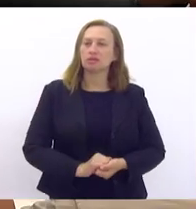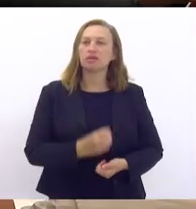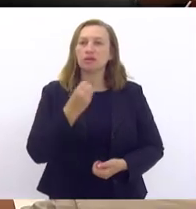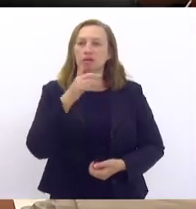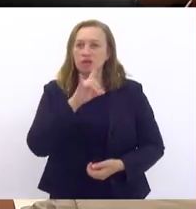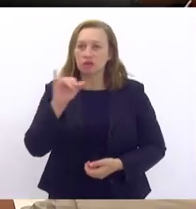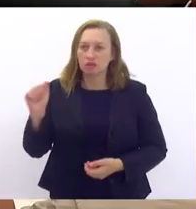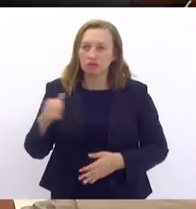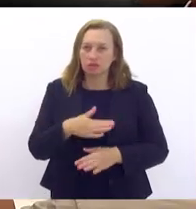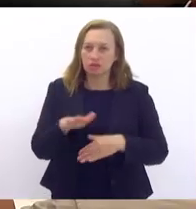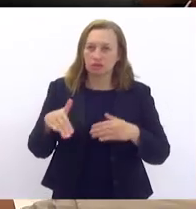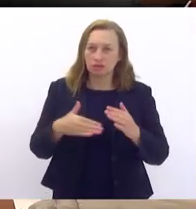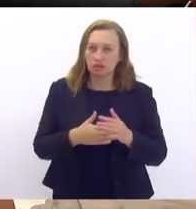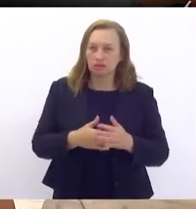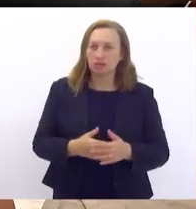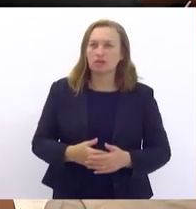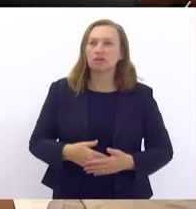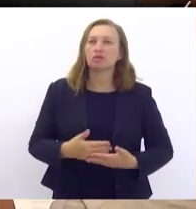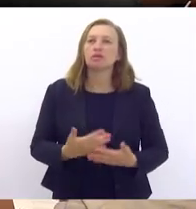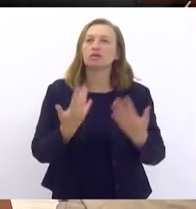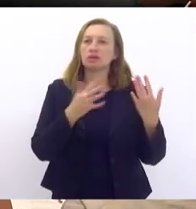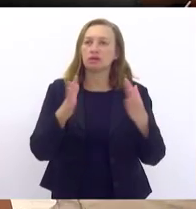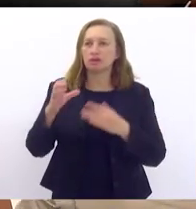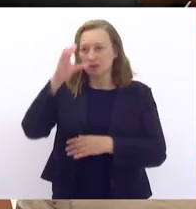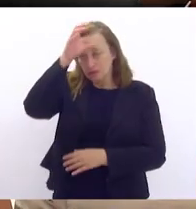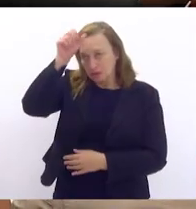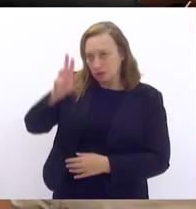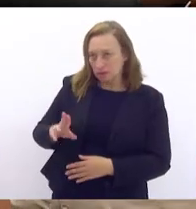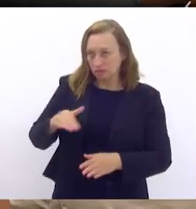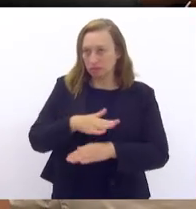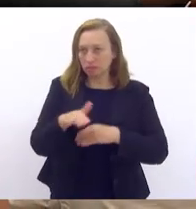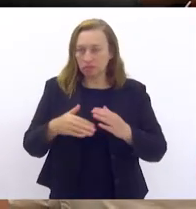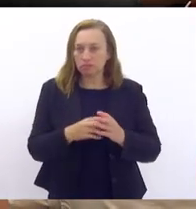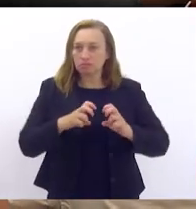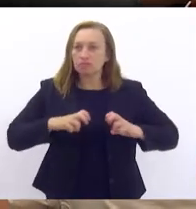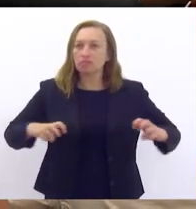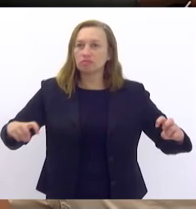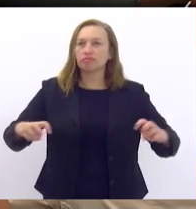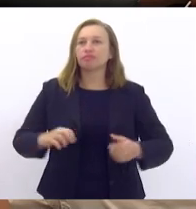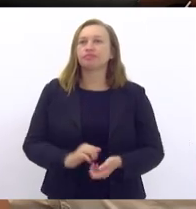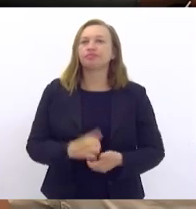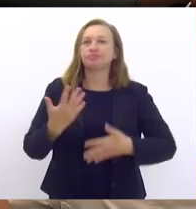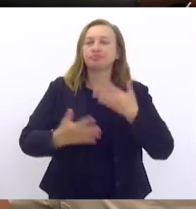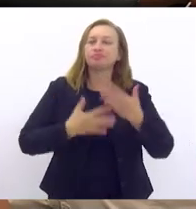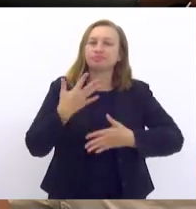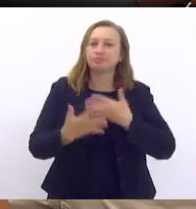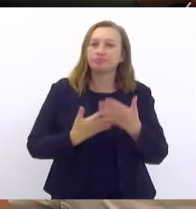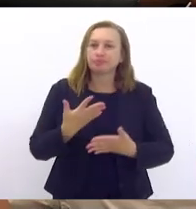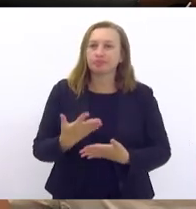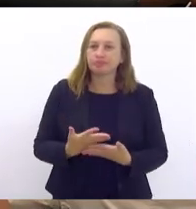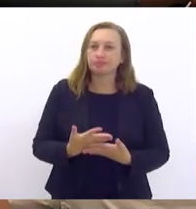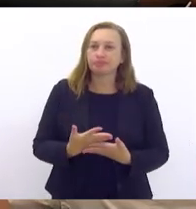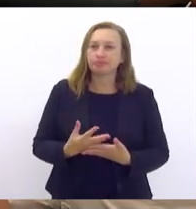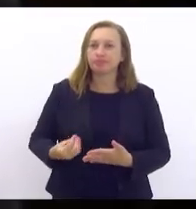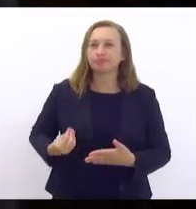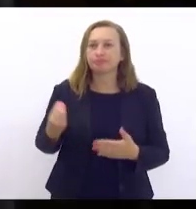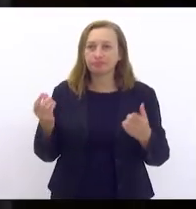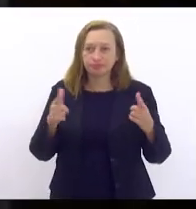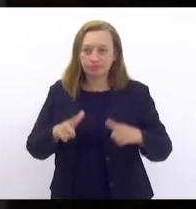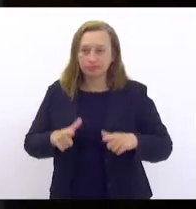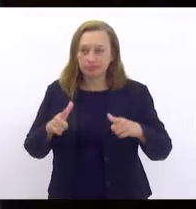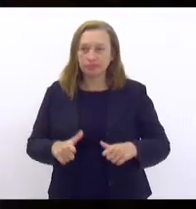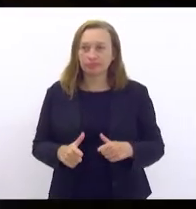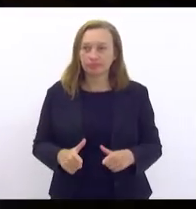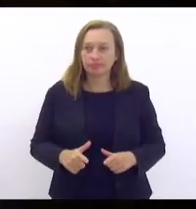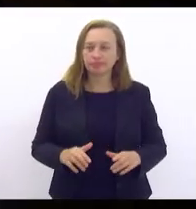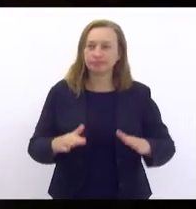dia todos mas o cumprimento toda a mesa é uma alegria muito grande Tá aqui né na